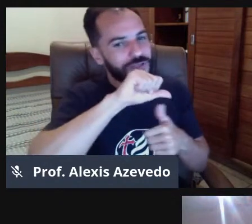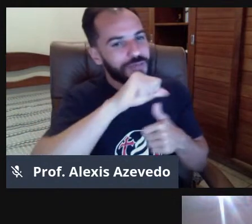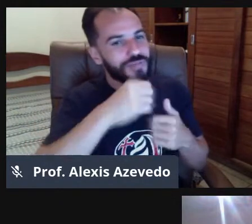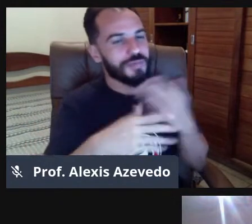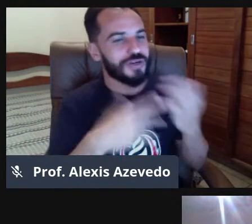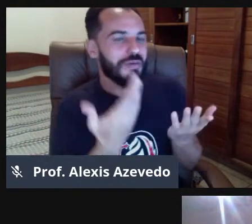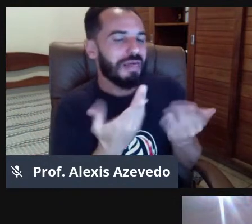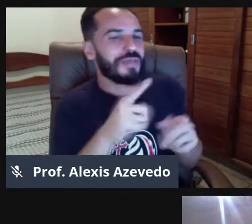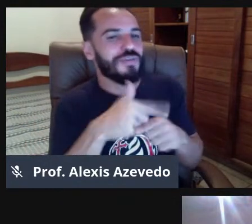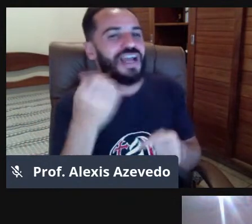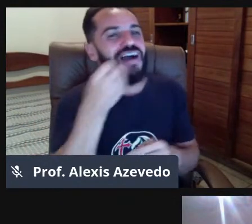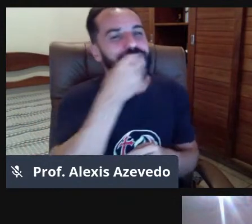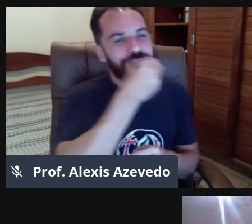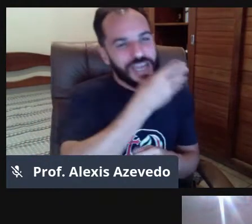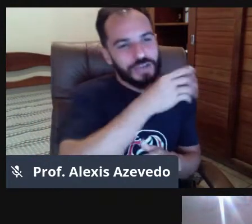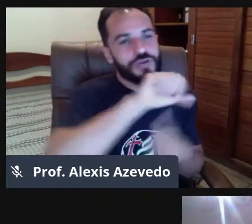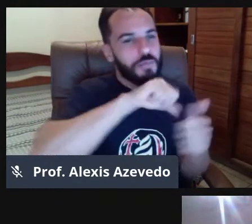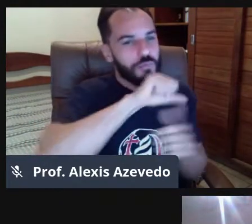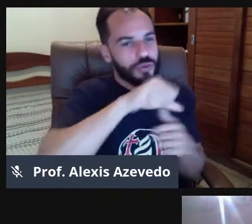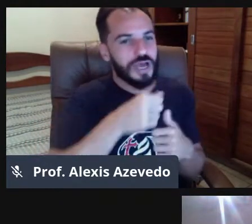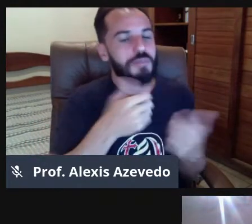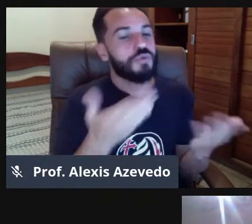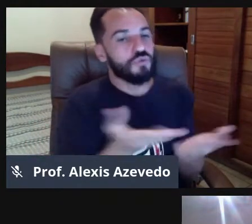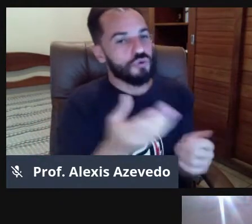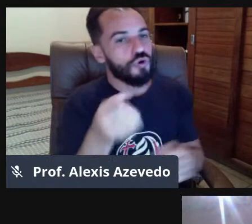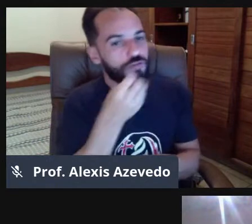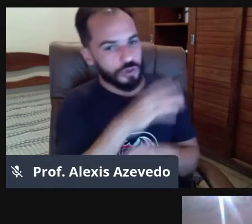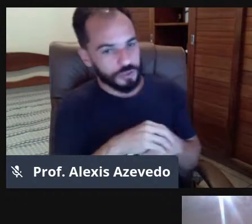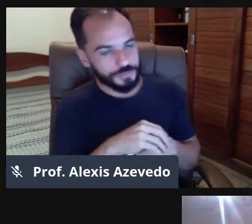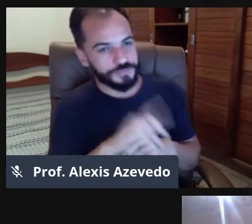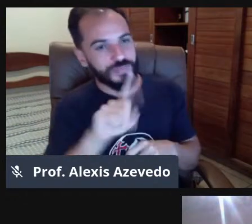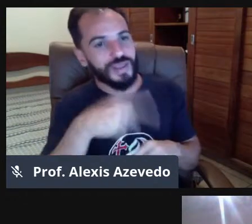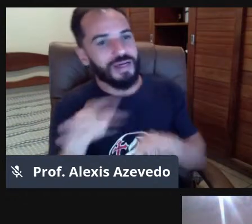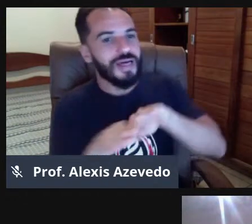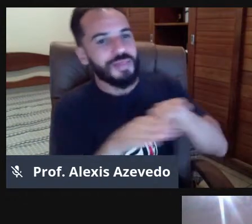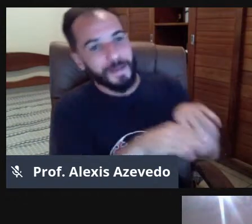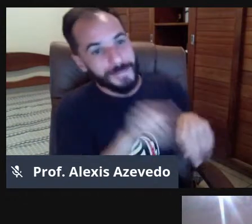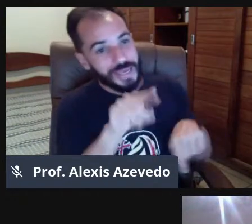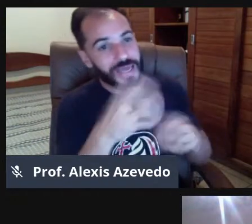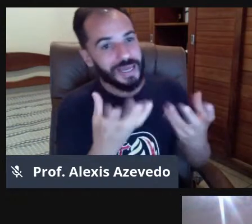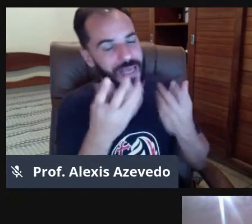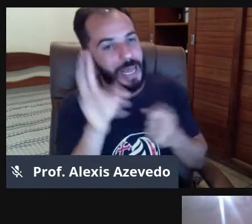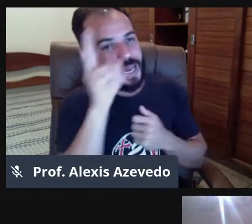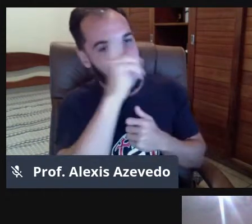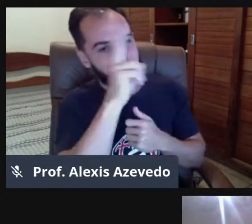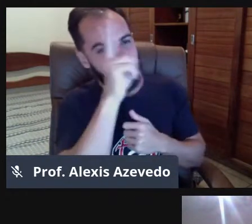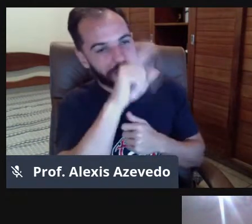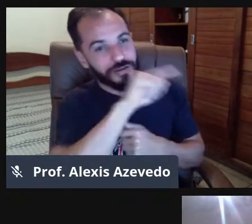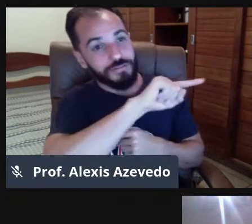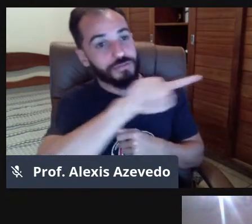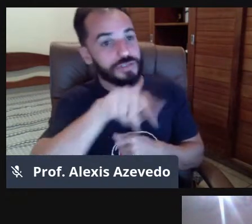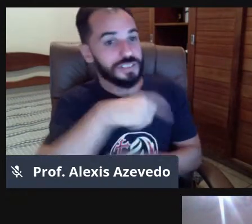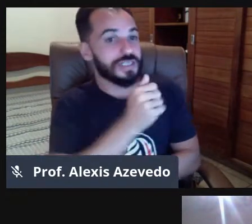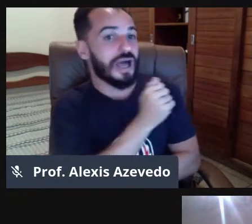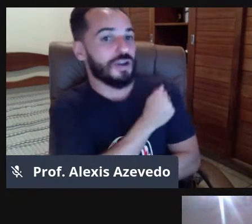desatualizado mesmo, né, nesse sentido. Uma coisa que eu gostaria de chamar a atenção de vocês é que vocês